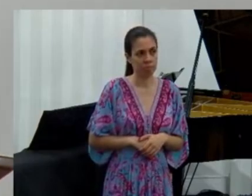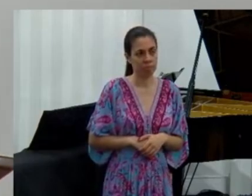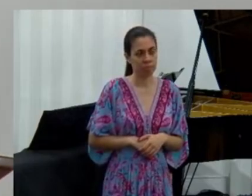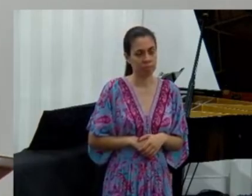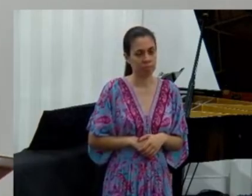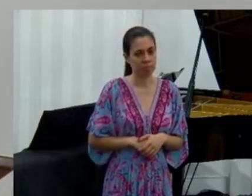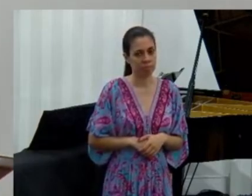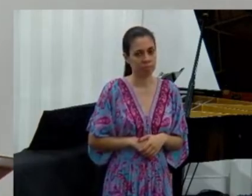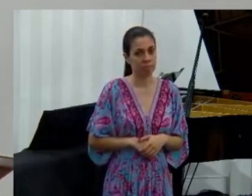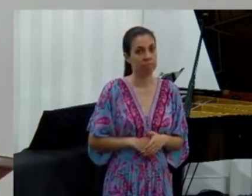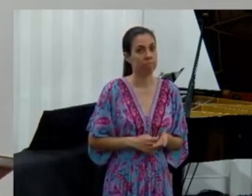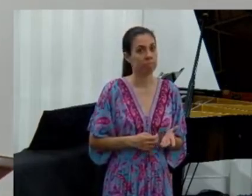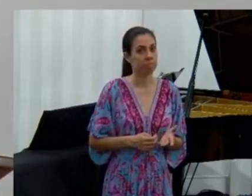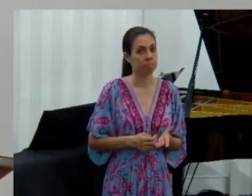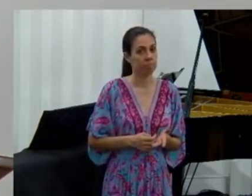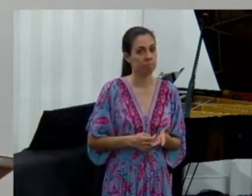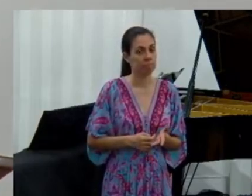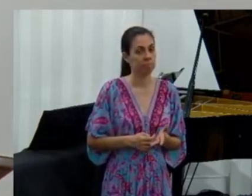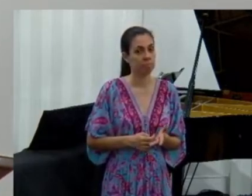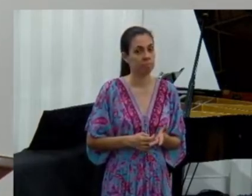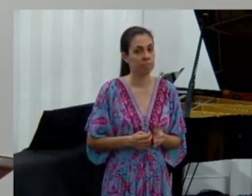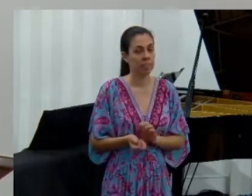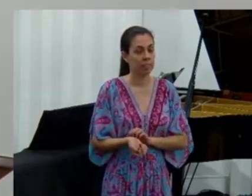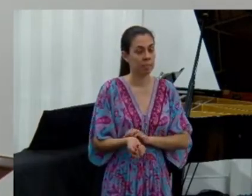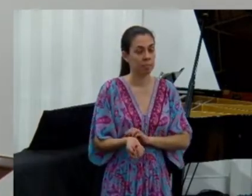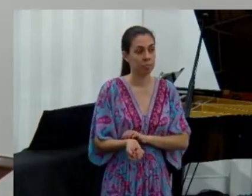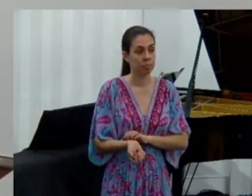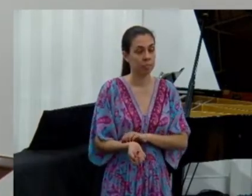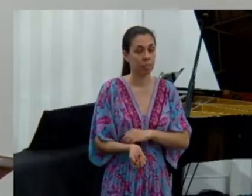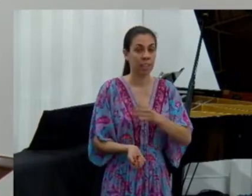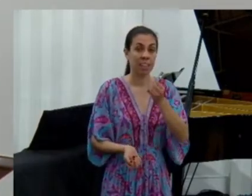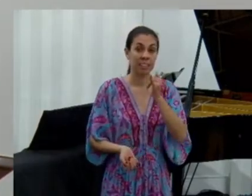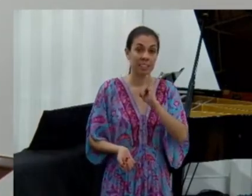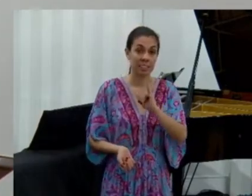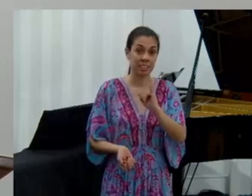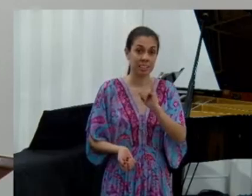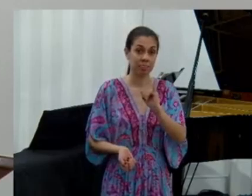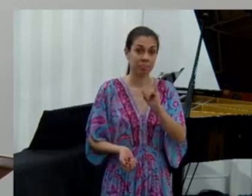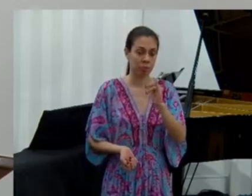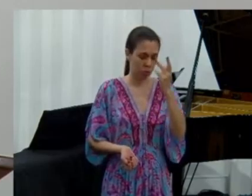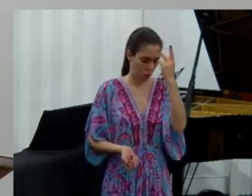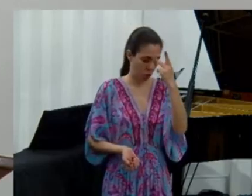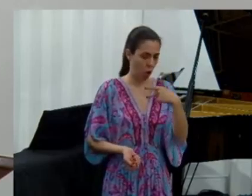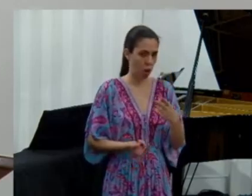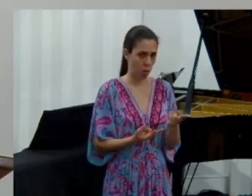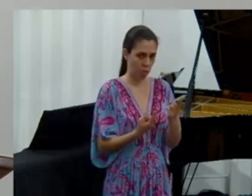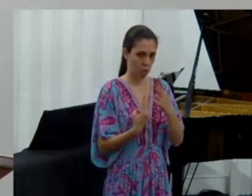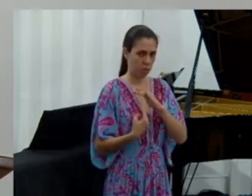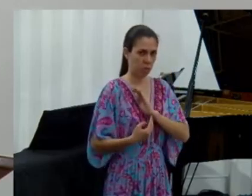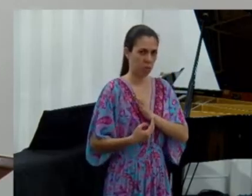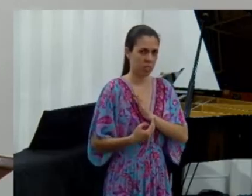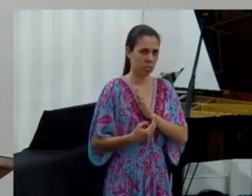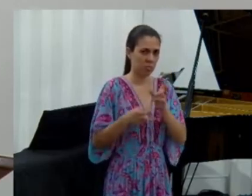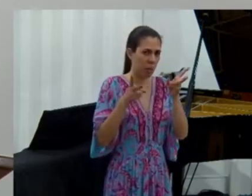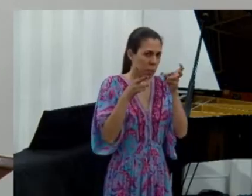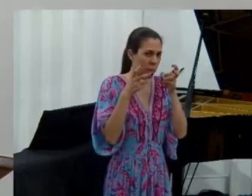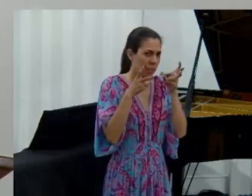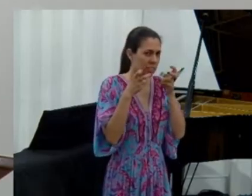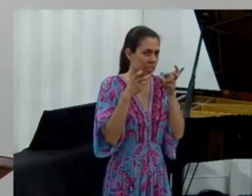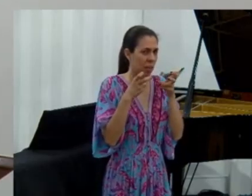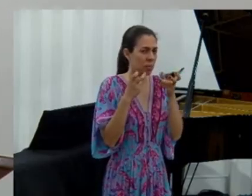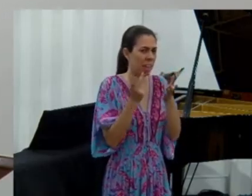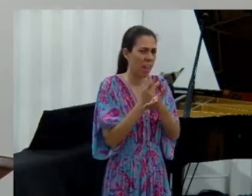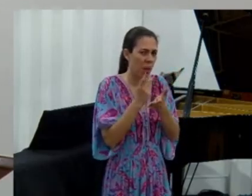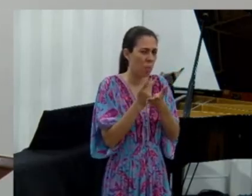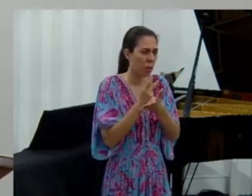disso, algo precisa ser feito. A Bíblia deve ser buscada, o Senhor deve ser buscado em oração. Nós